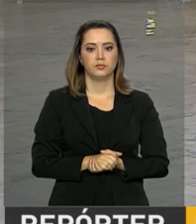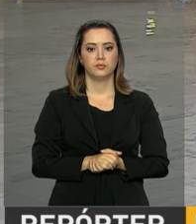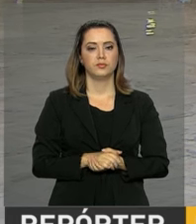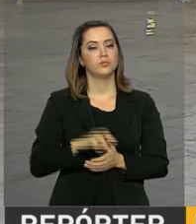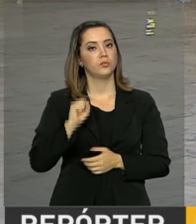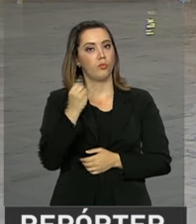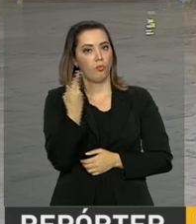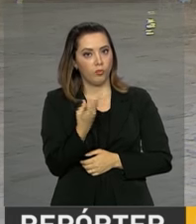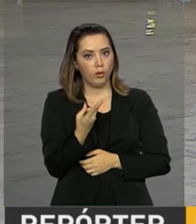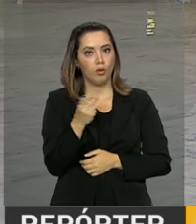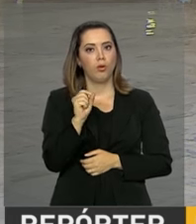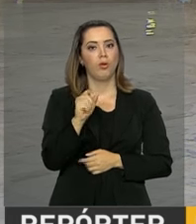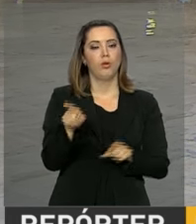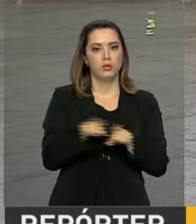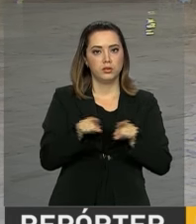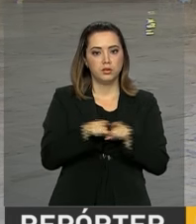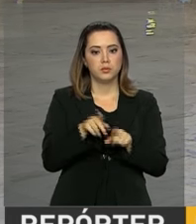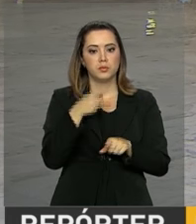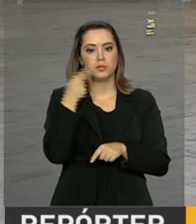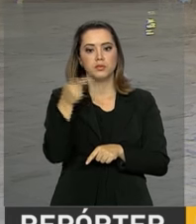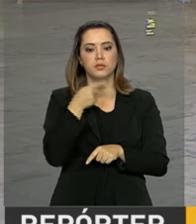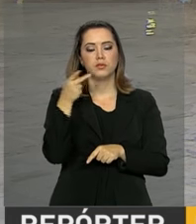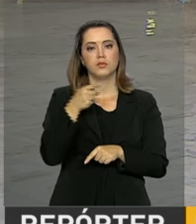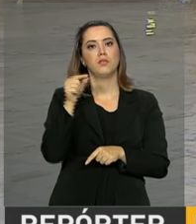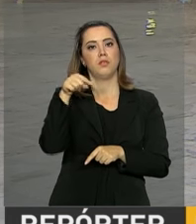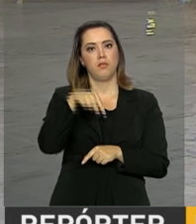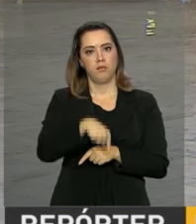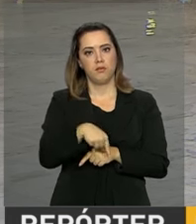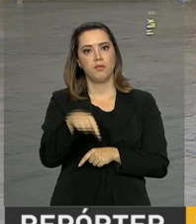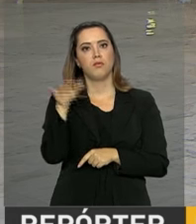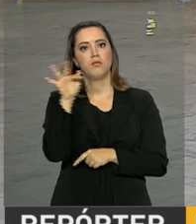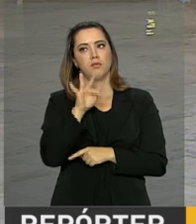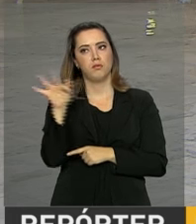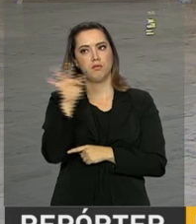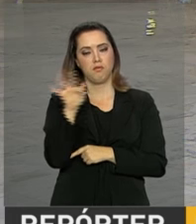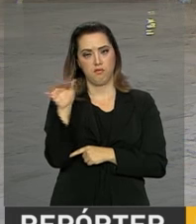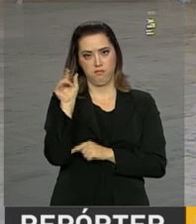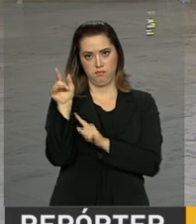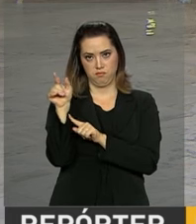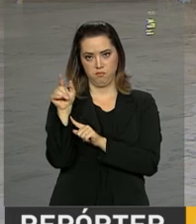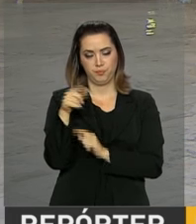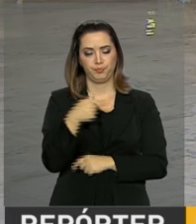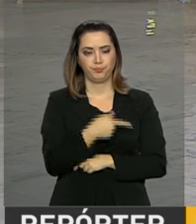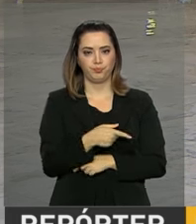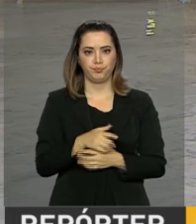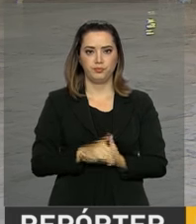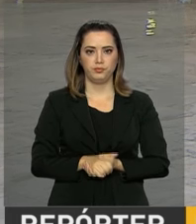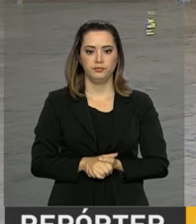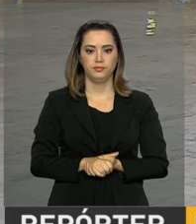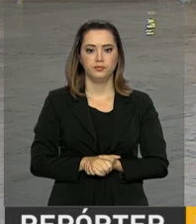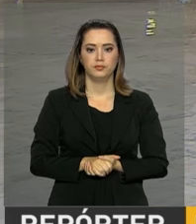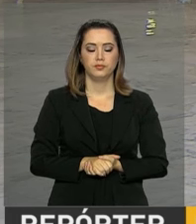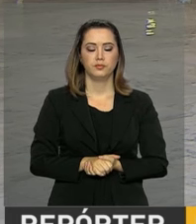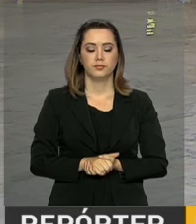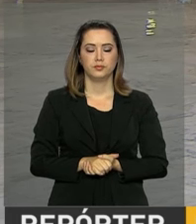061-98197-2284 ou com o Consulado do Brasil em Paris, pelo número 33, o Código da